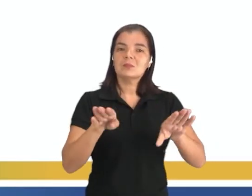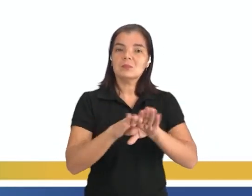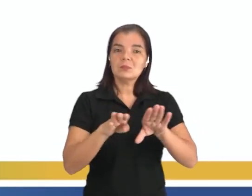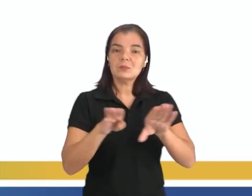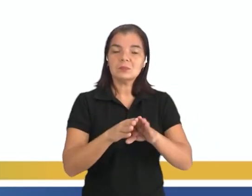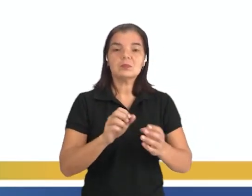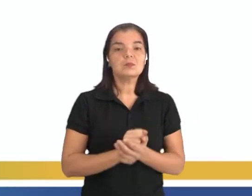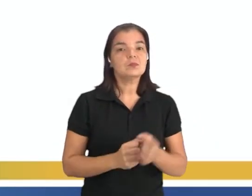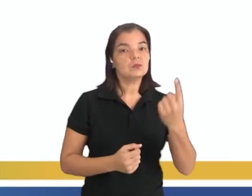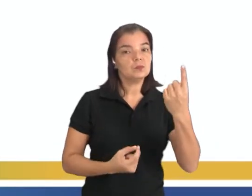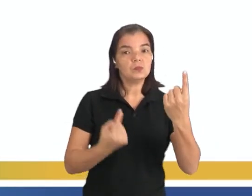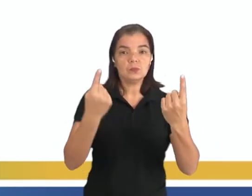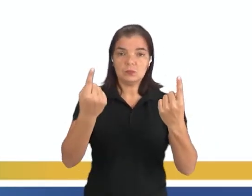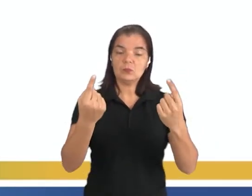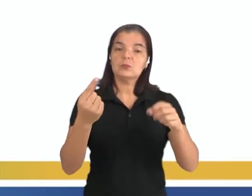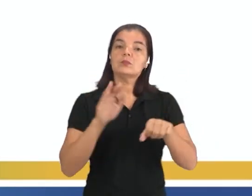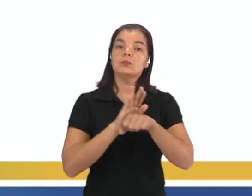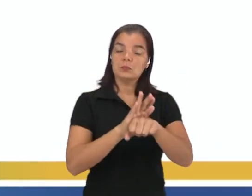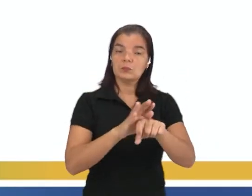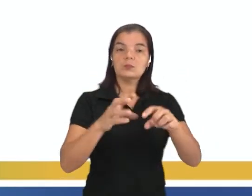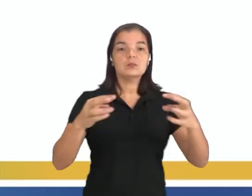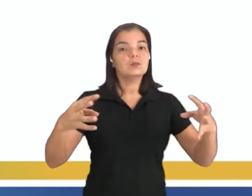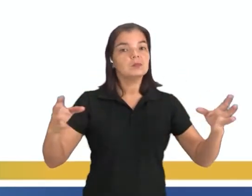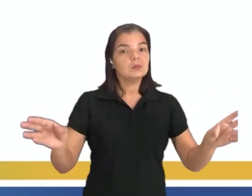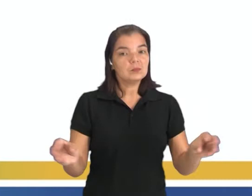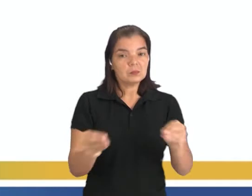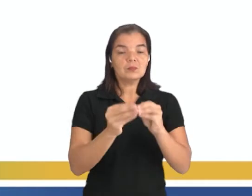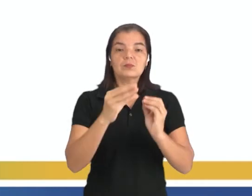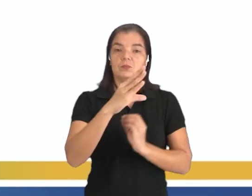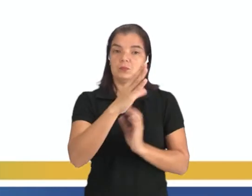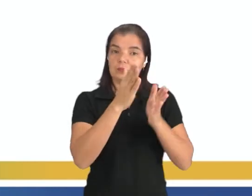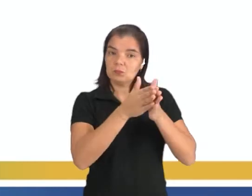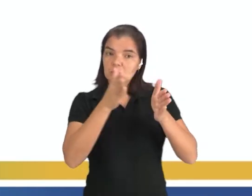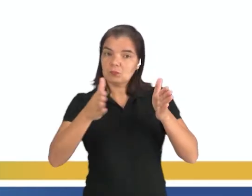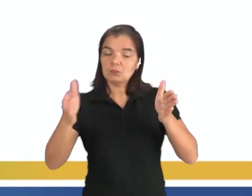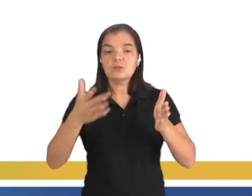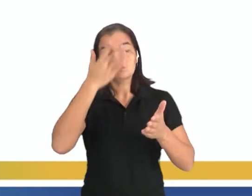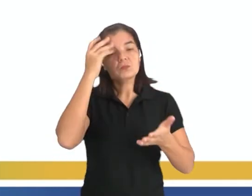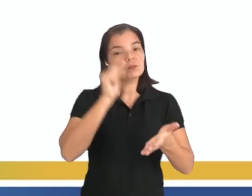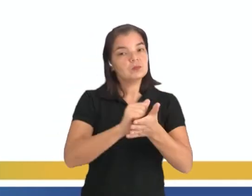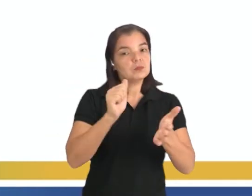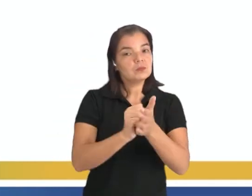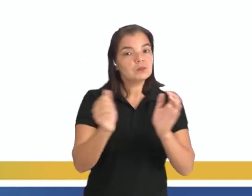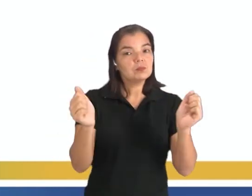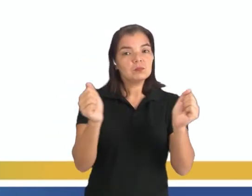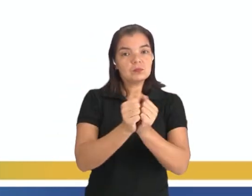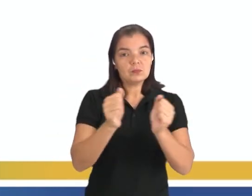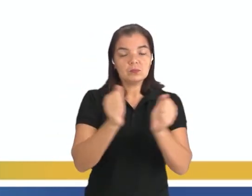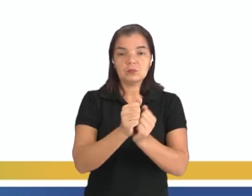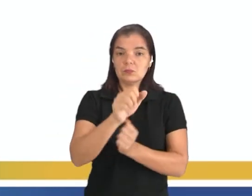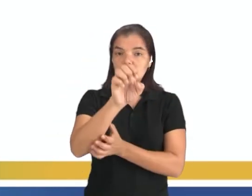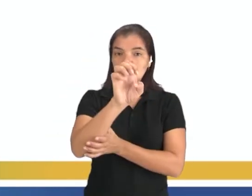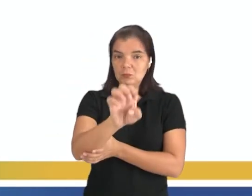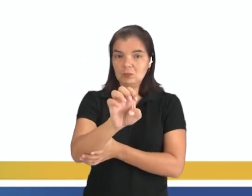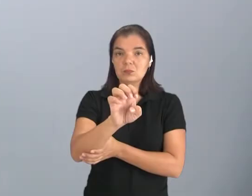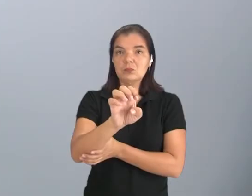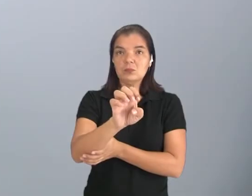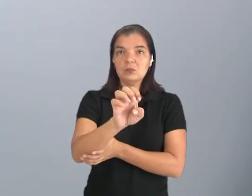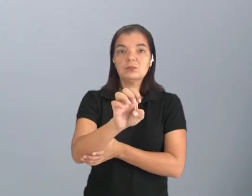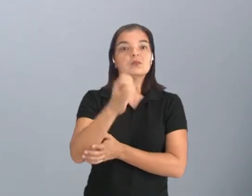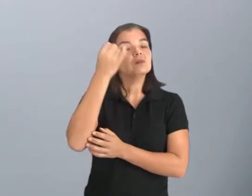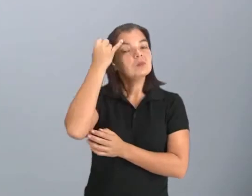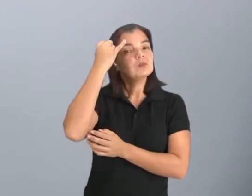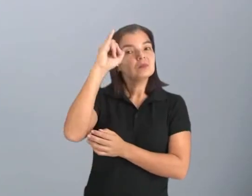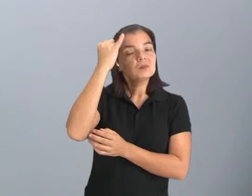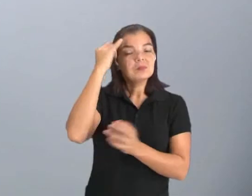independência, um não depende do outro, logo eles são coordenados. O escritor escolheu juntá-los com a conjunção e, para dar a